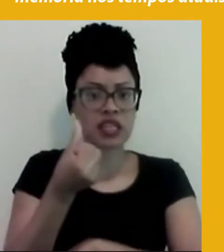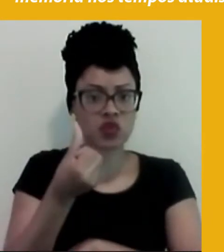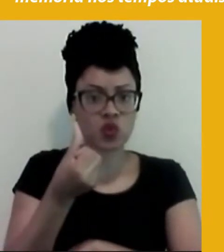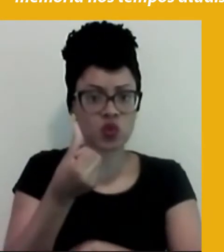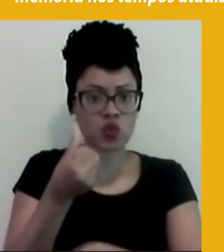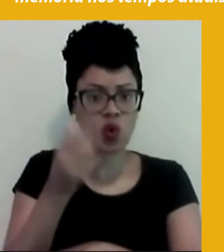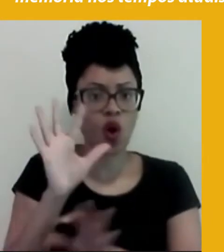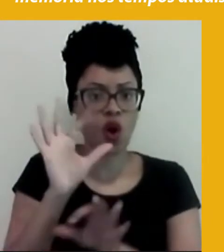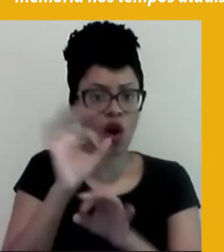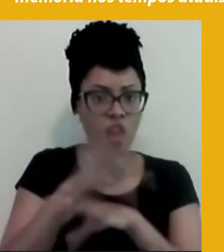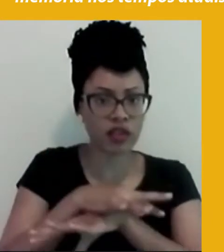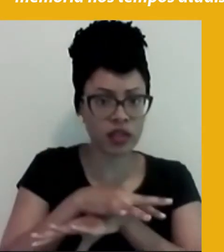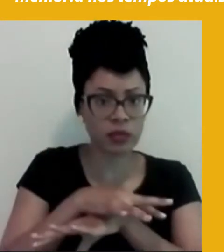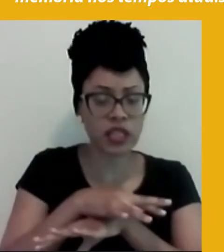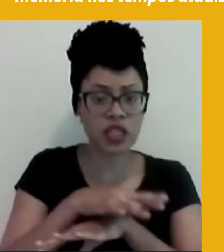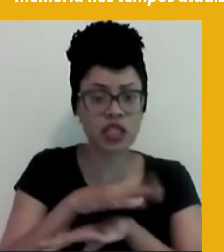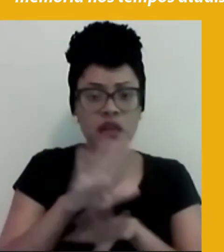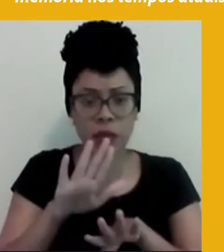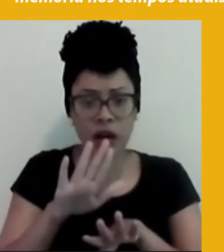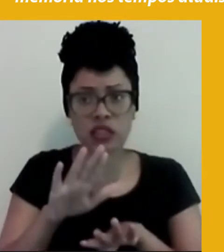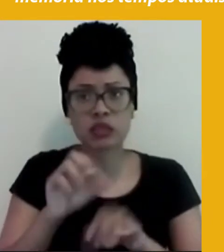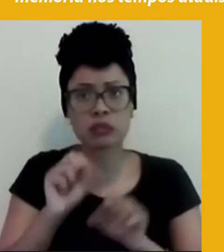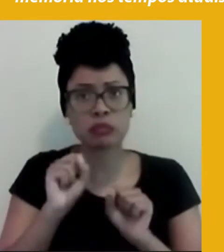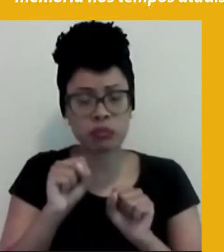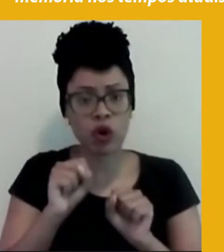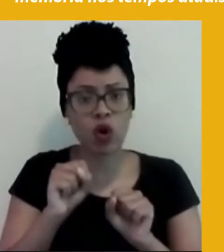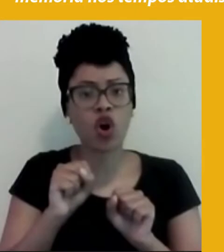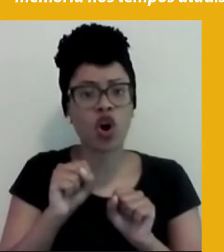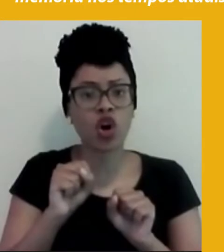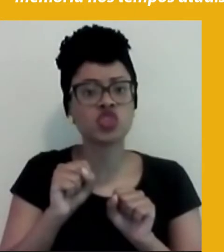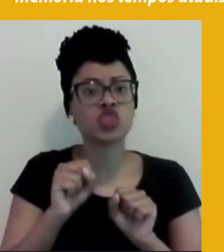minutos, caso houvessem muitas perguntas,